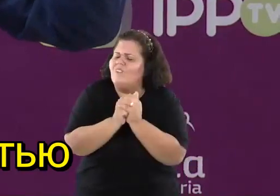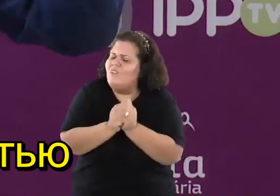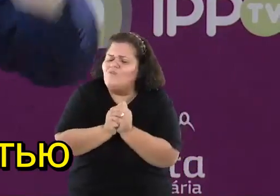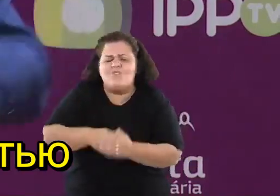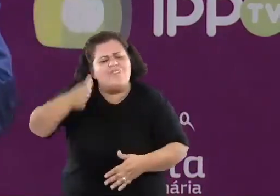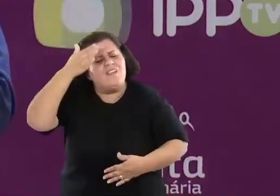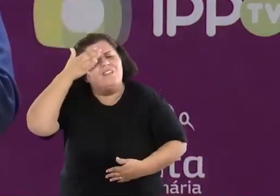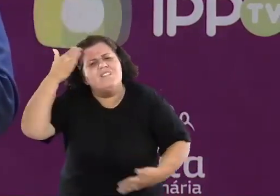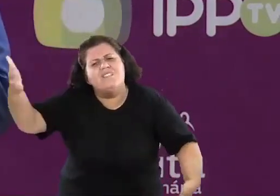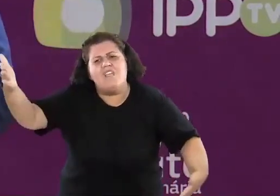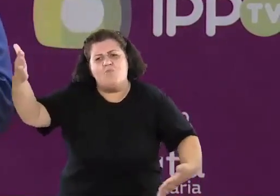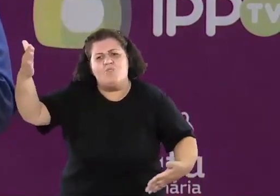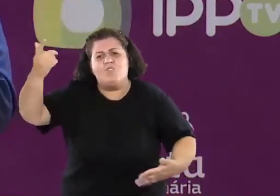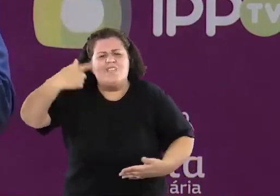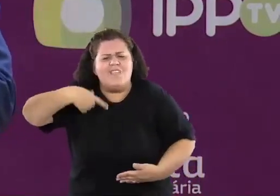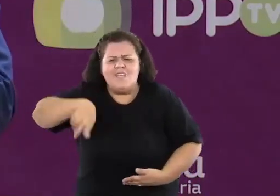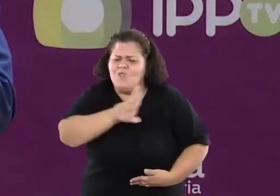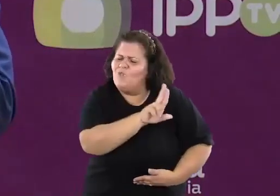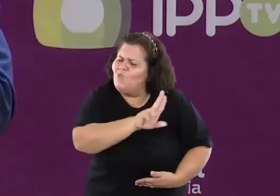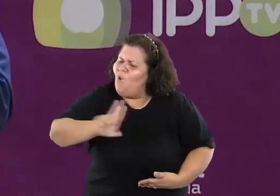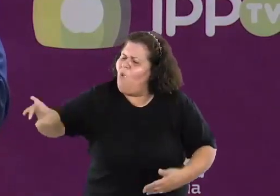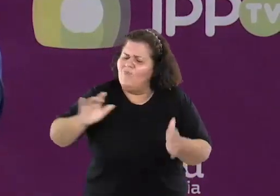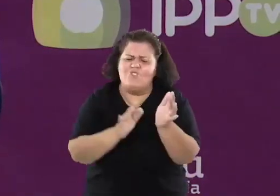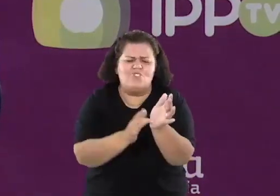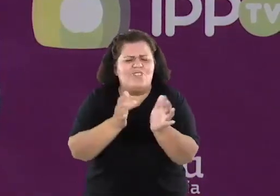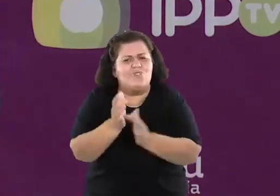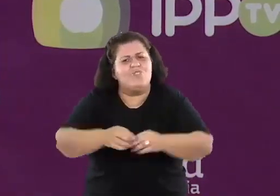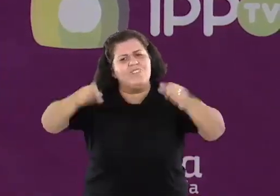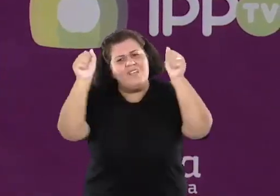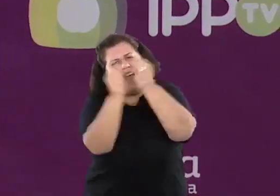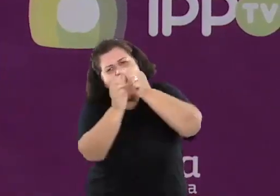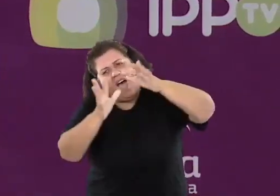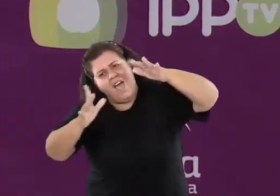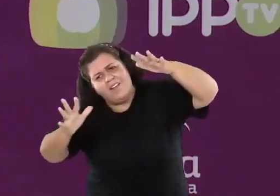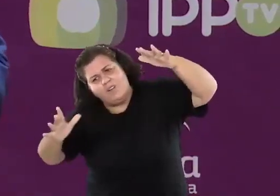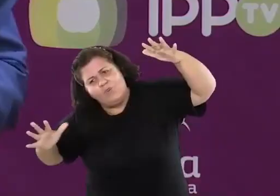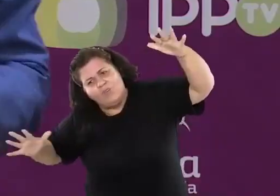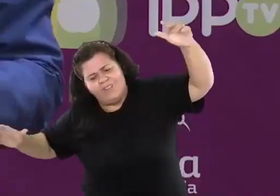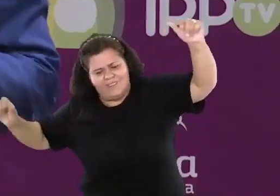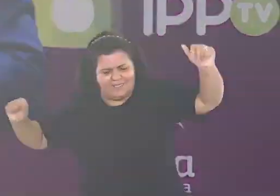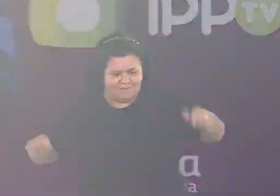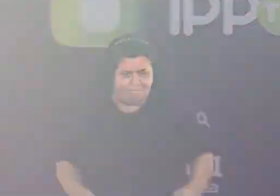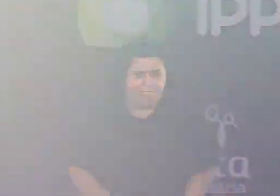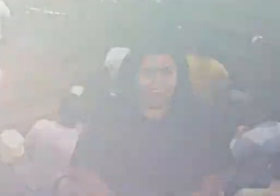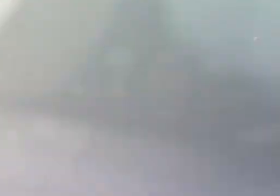com gratidão, em nome de Jesus, aleluia, amém.